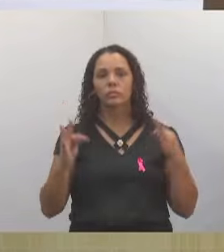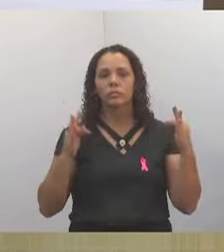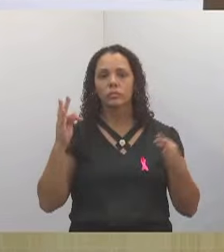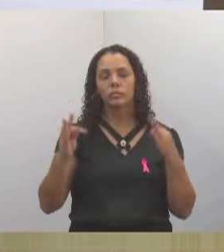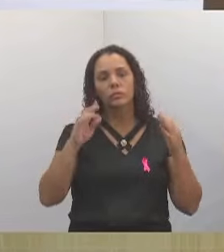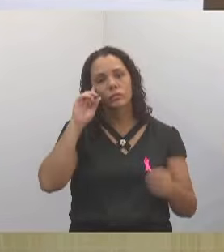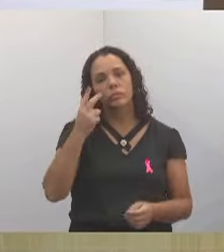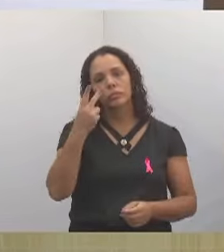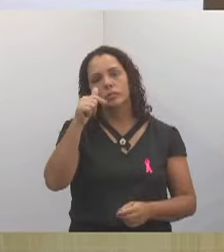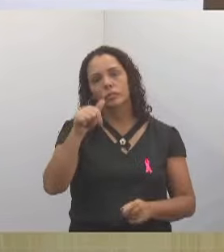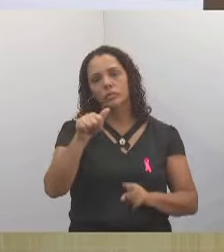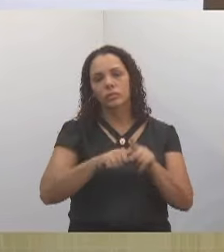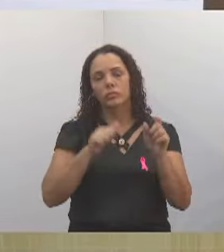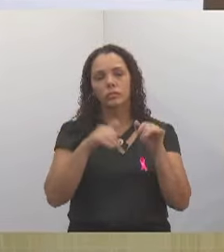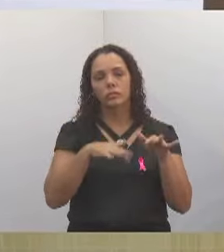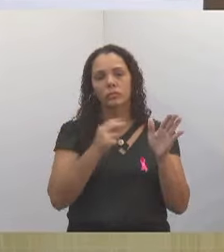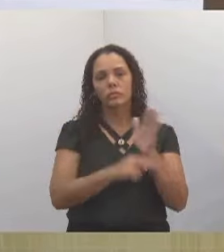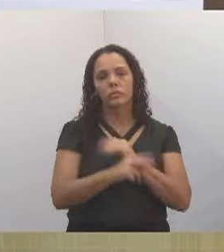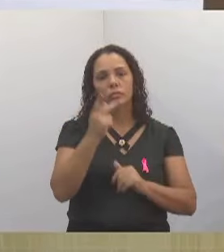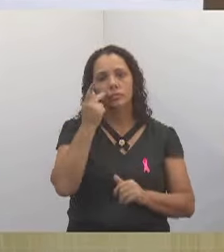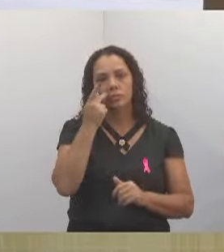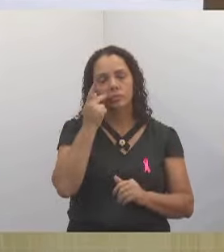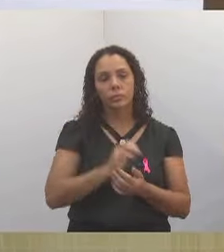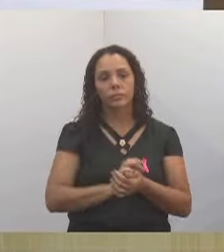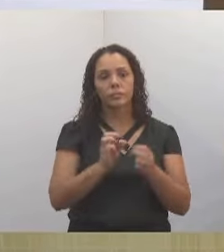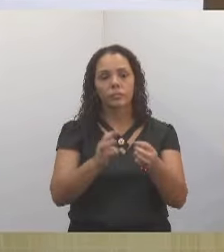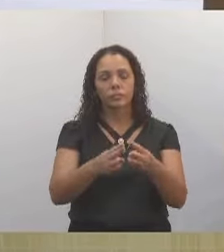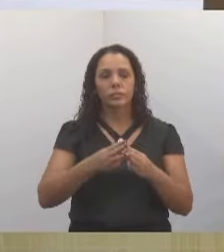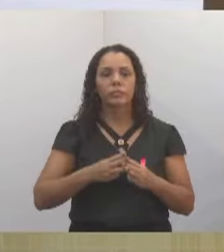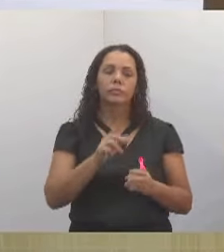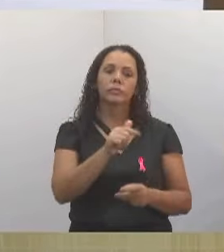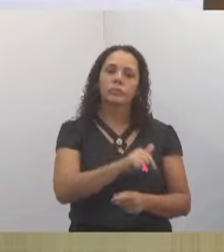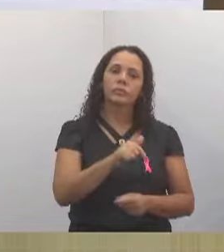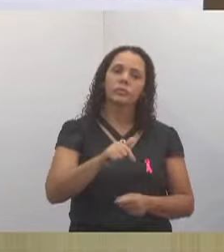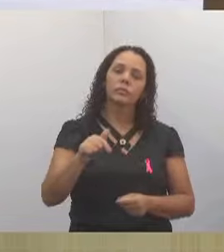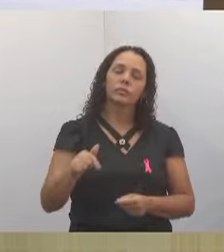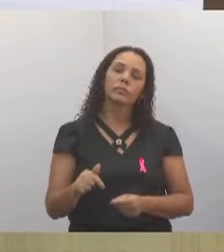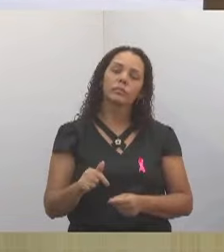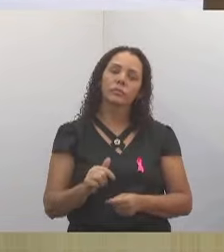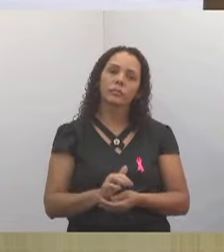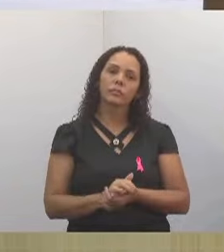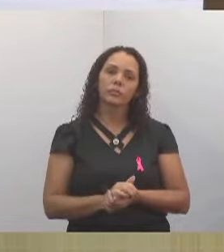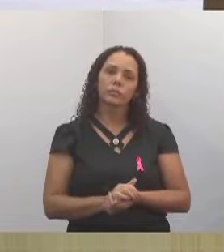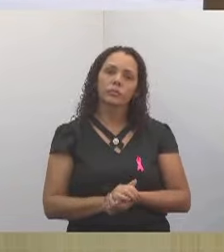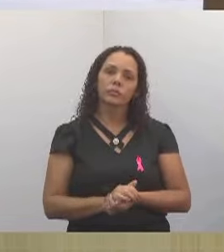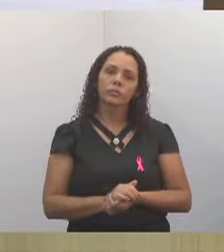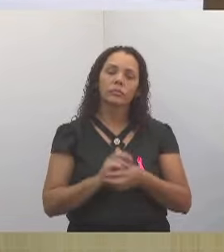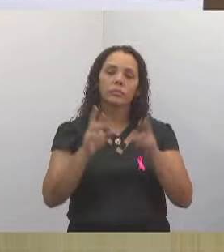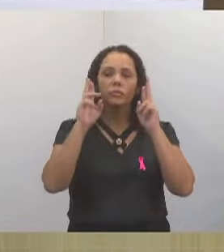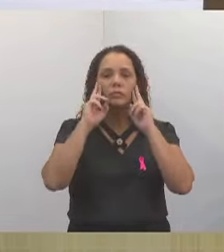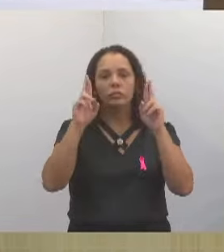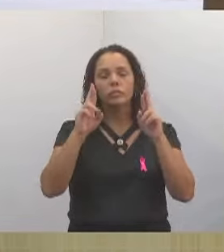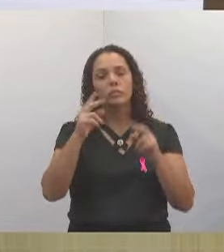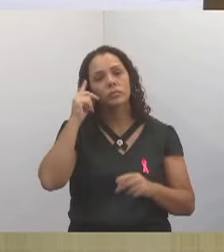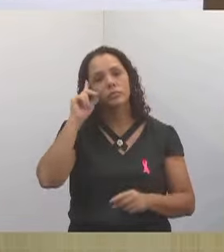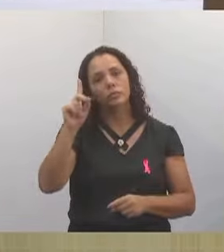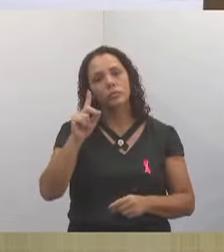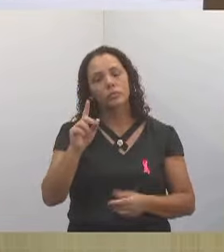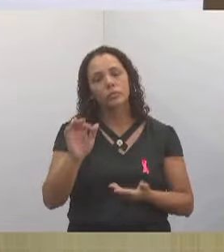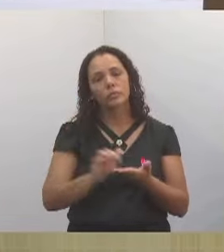de setembro. Autoria, Paulino dos Condutores. Moção 777. Moção de reconhecimento pelo transcurso Dia